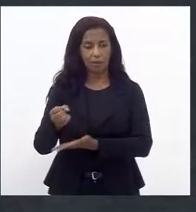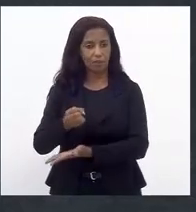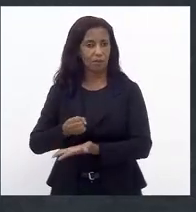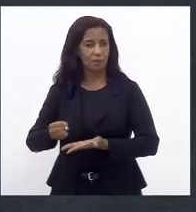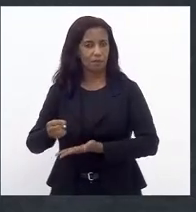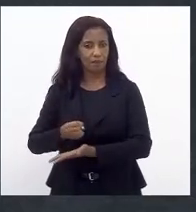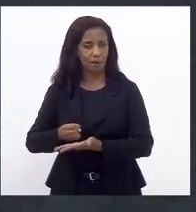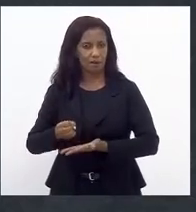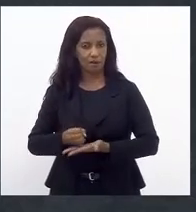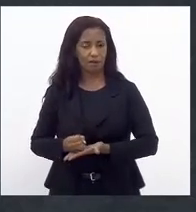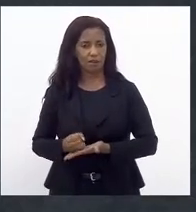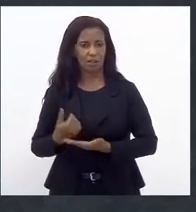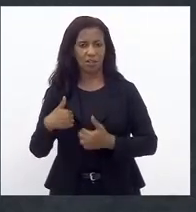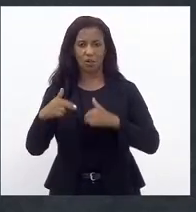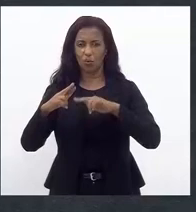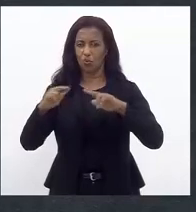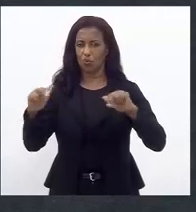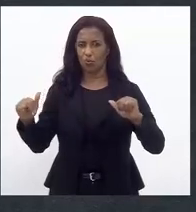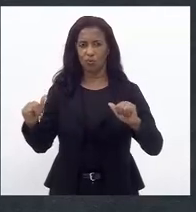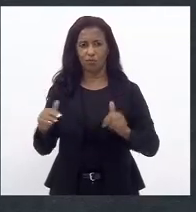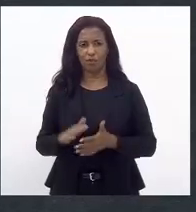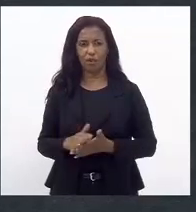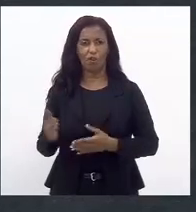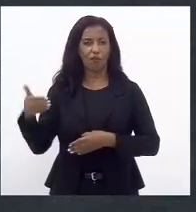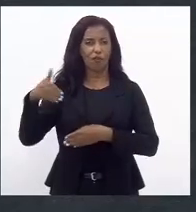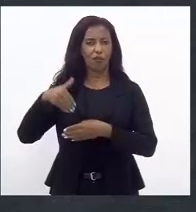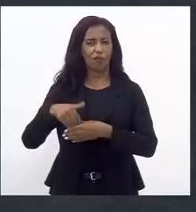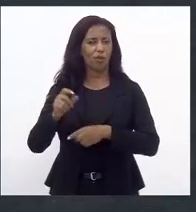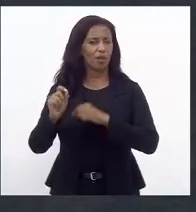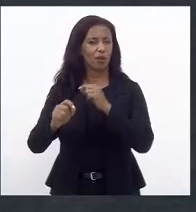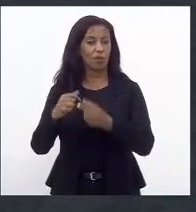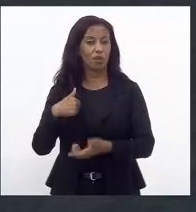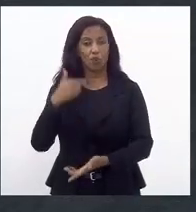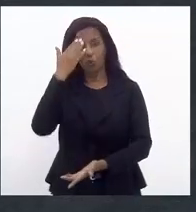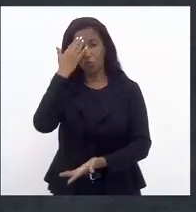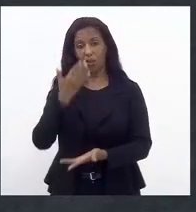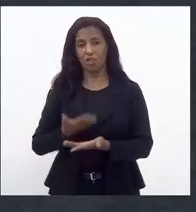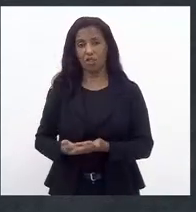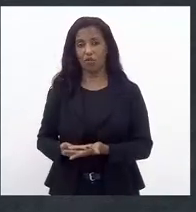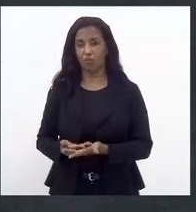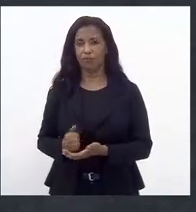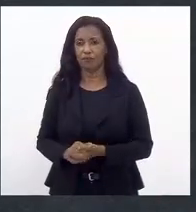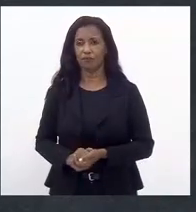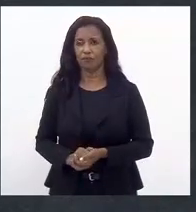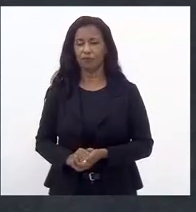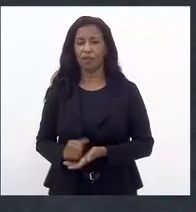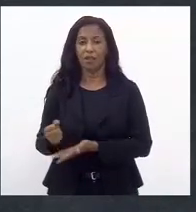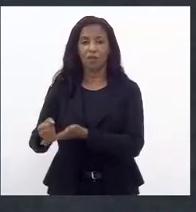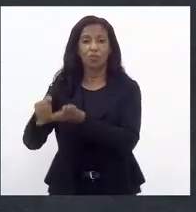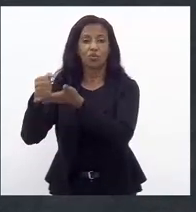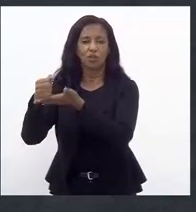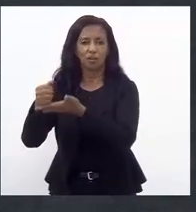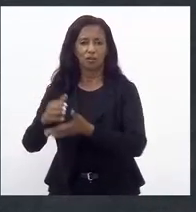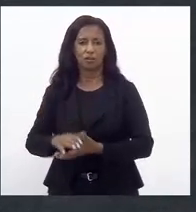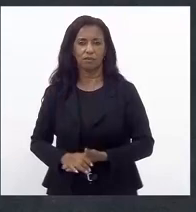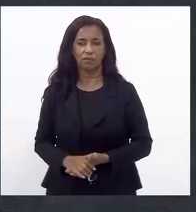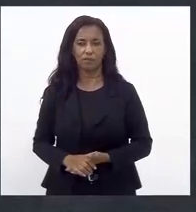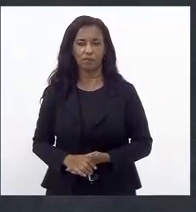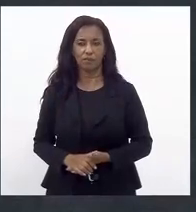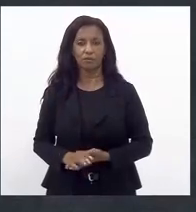básico eu jamais poderia votar aquilo que eu não acredito no ponto de vista da sustentabilidade